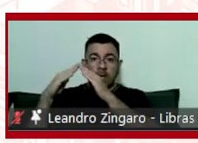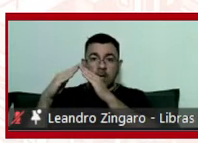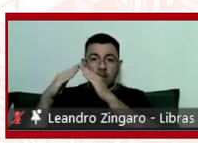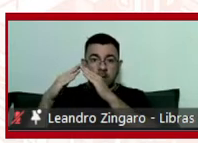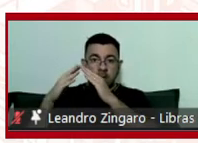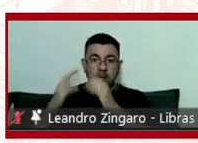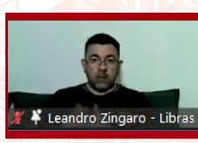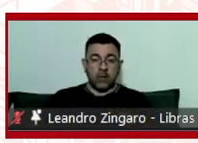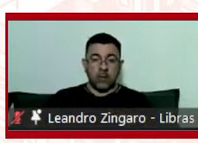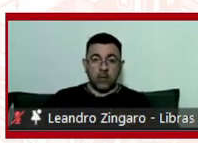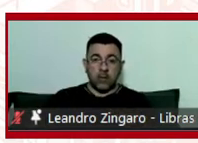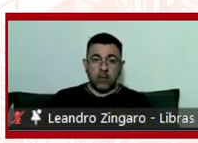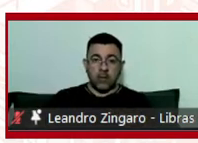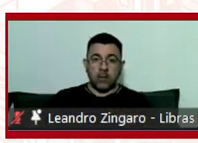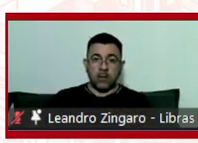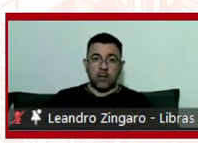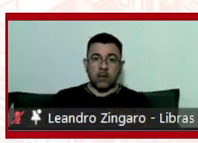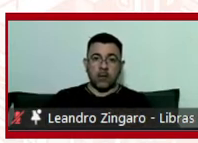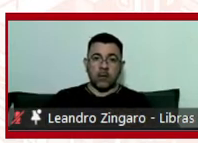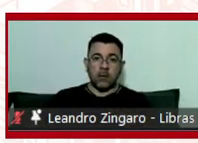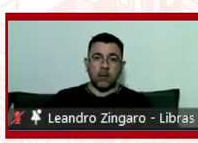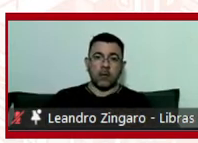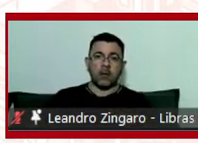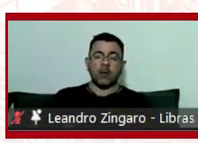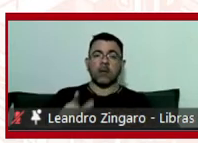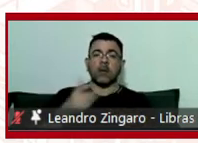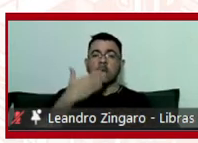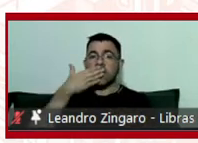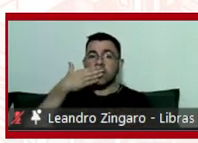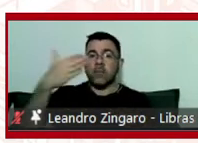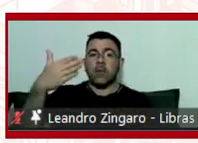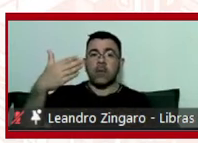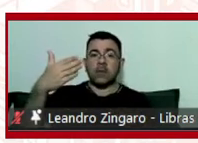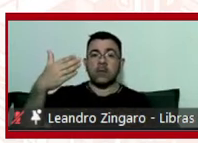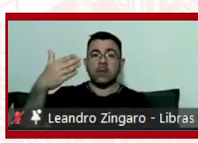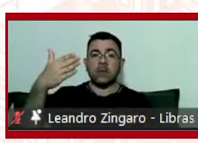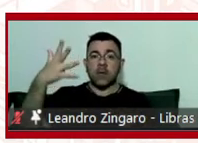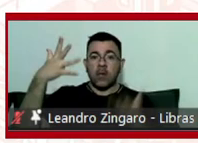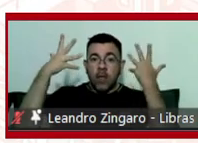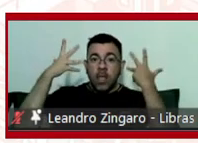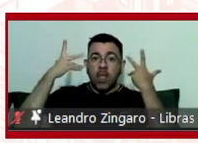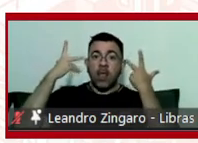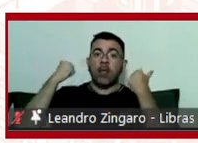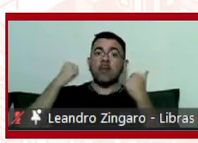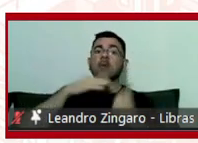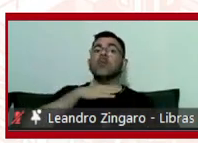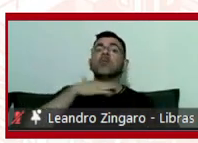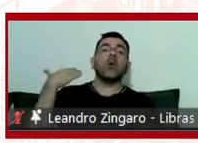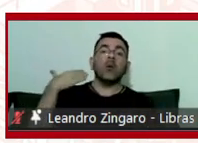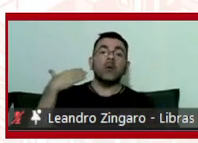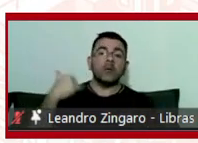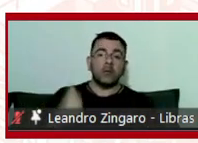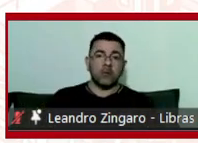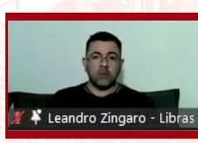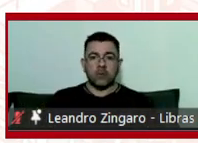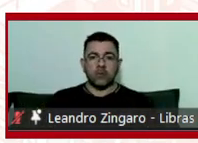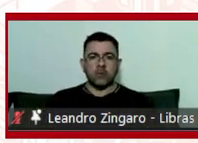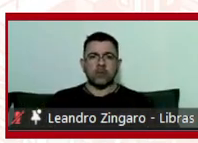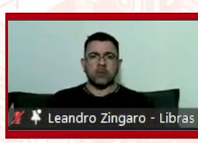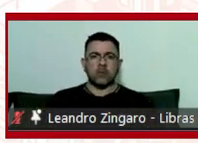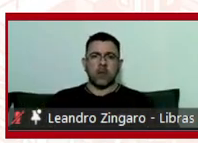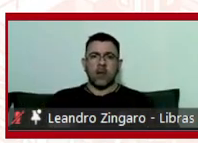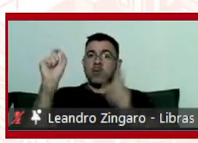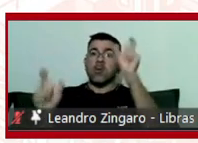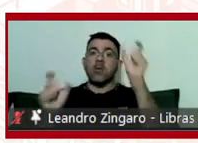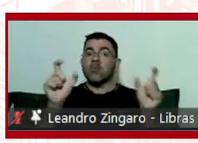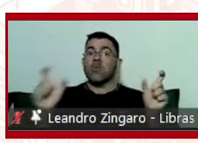solicitar remoções de animais mortos se viro aqui como é o poder da i então você não precisa mais ter